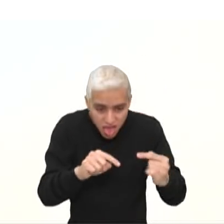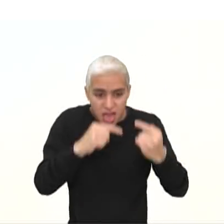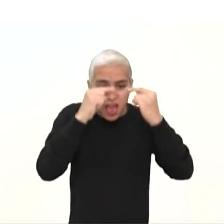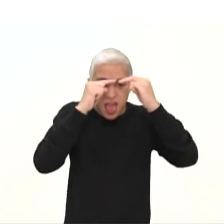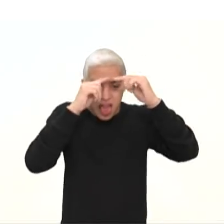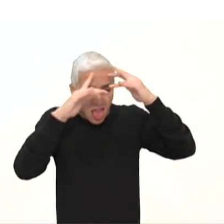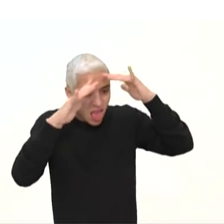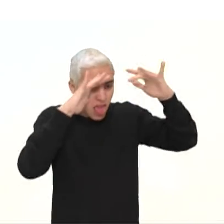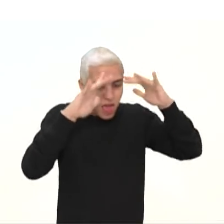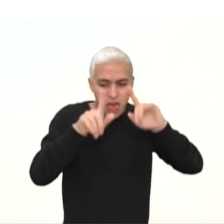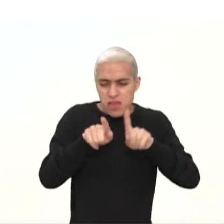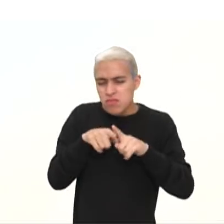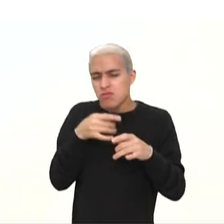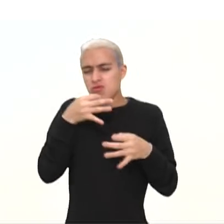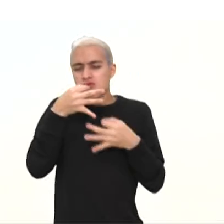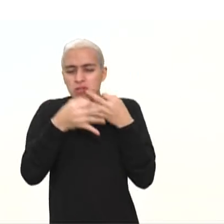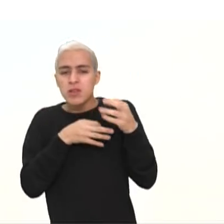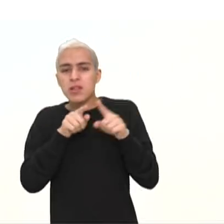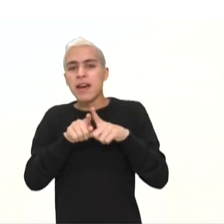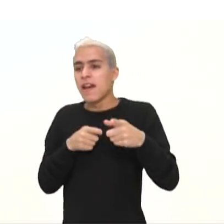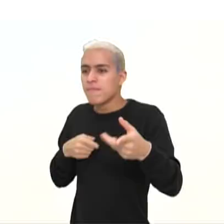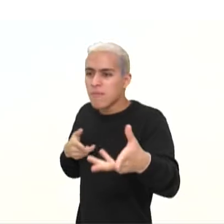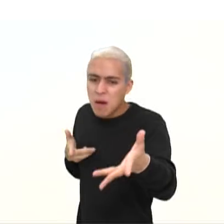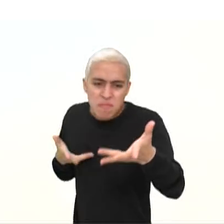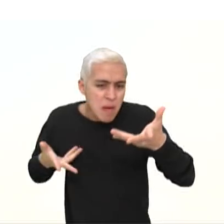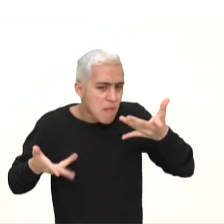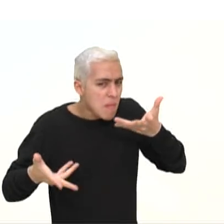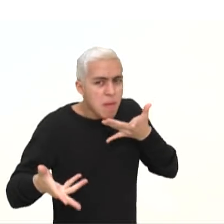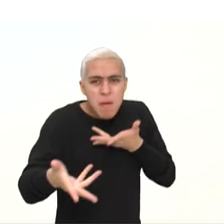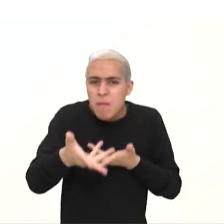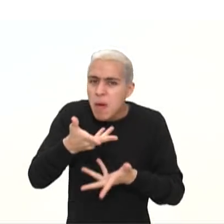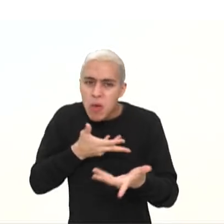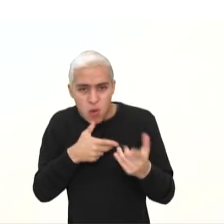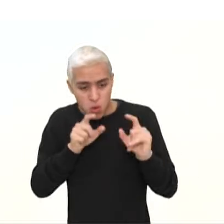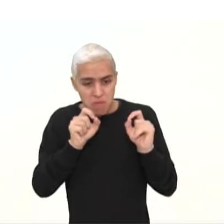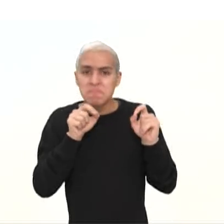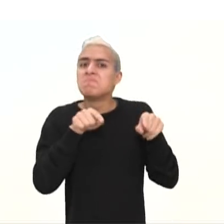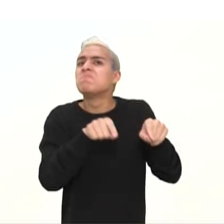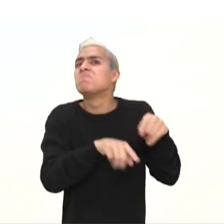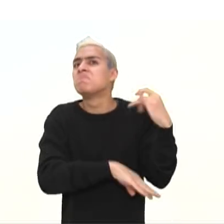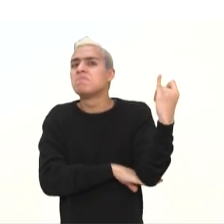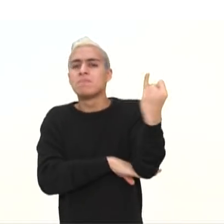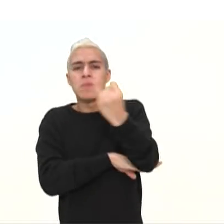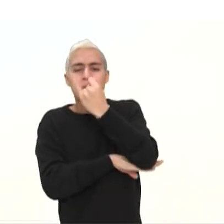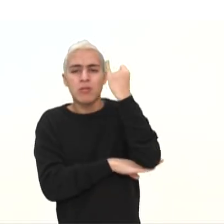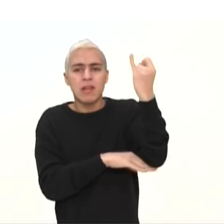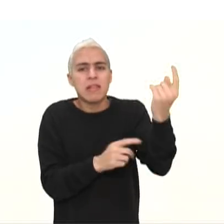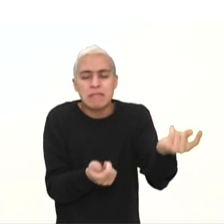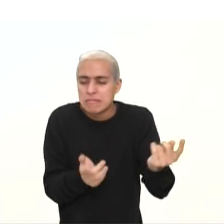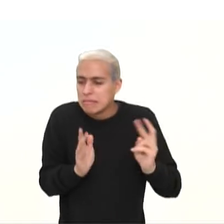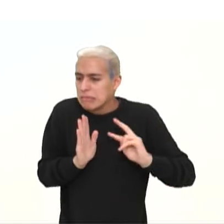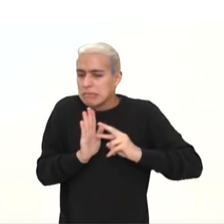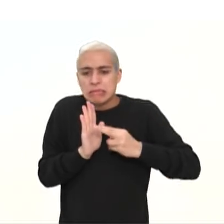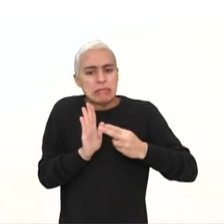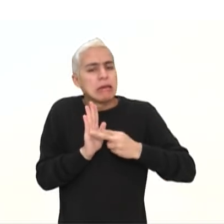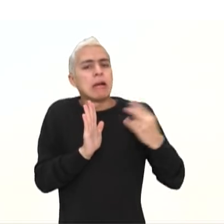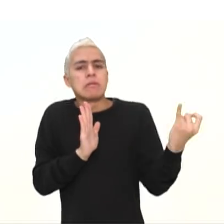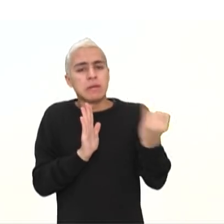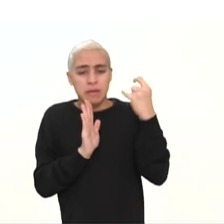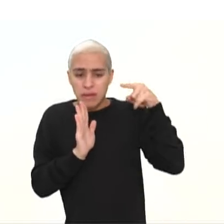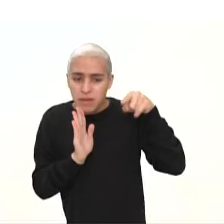a crítica e a socialização, sendo assim uma atividade importante e significativa pelos seus